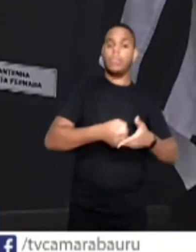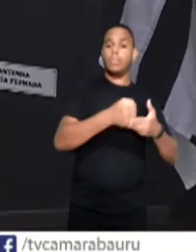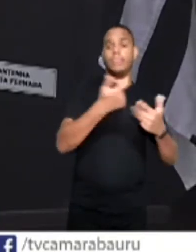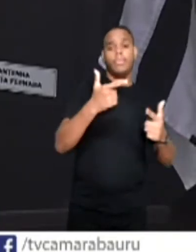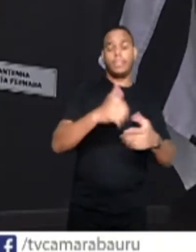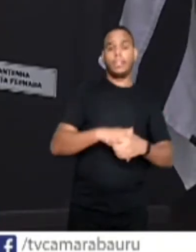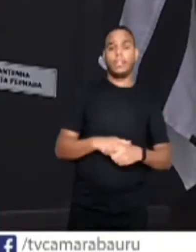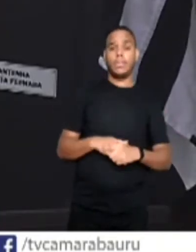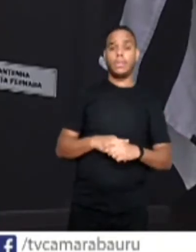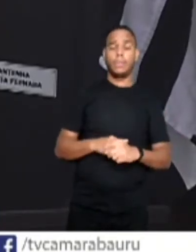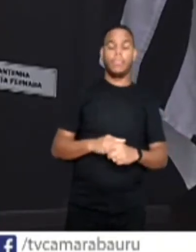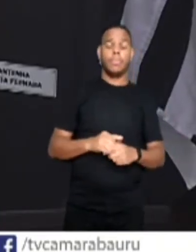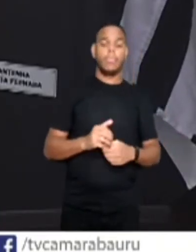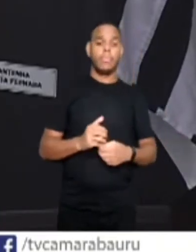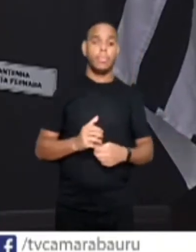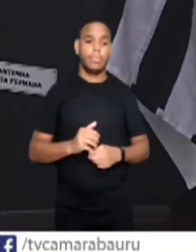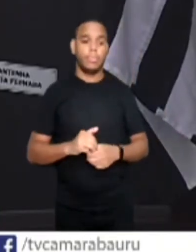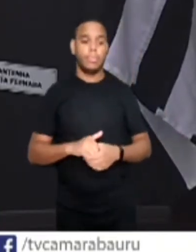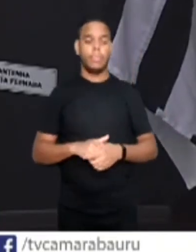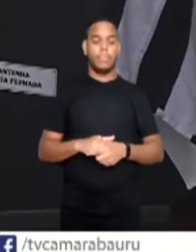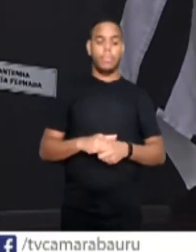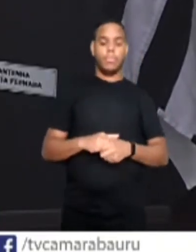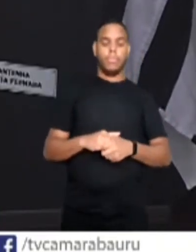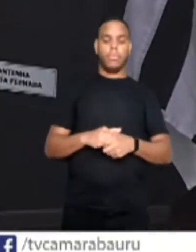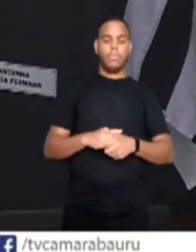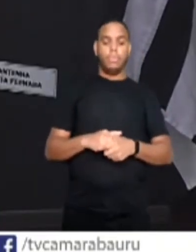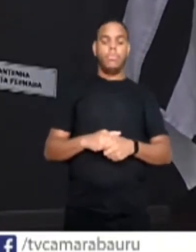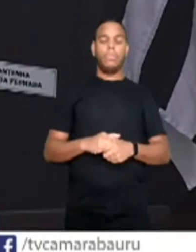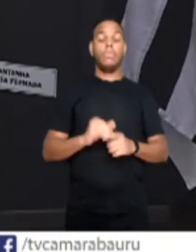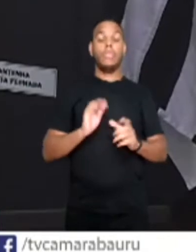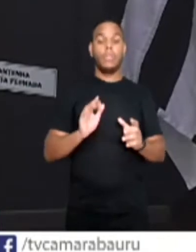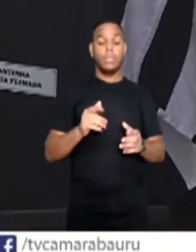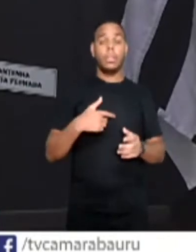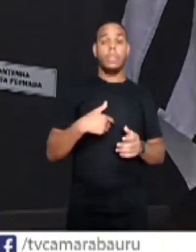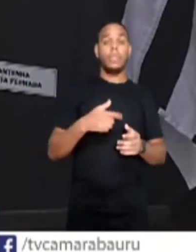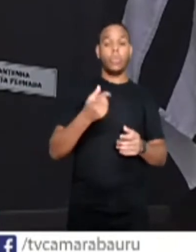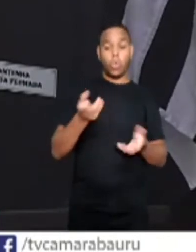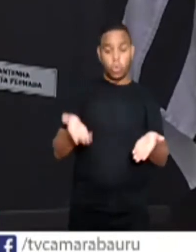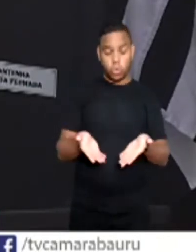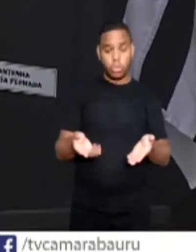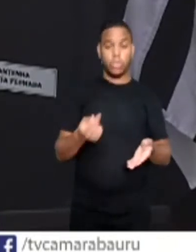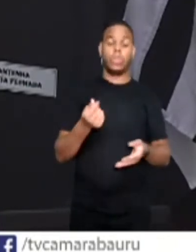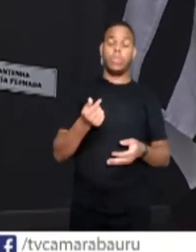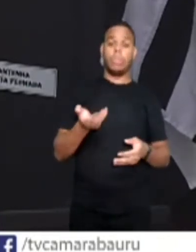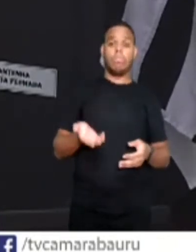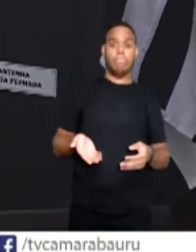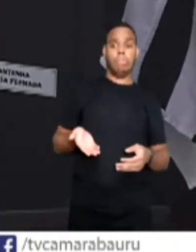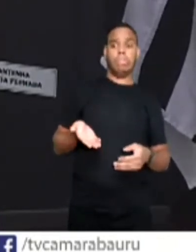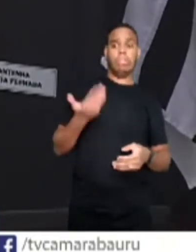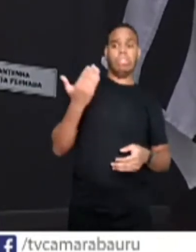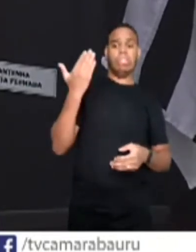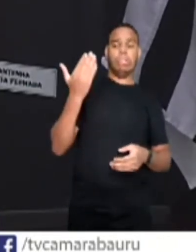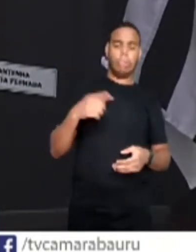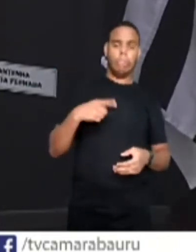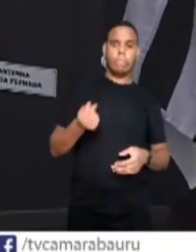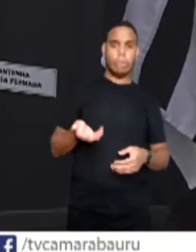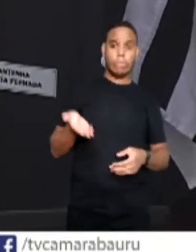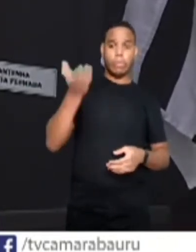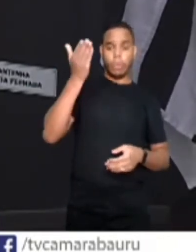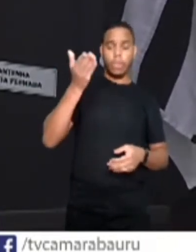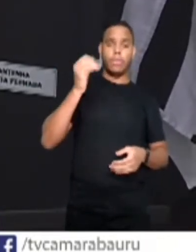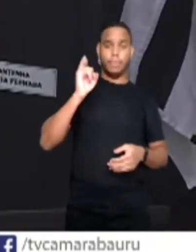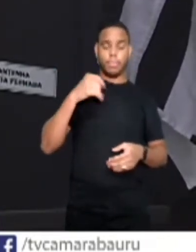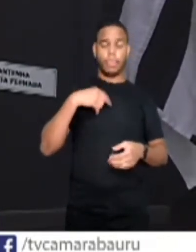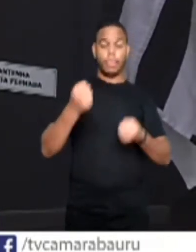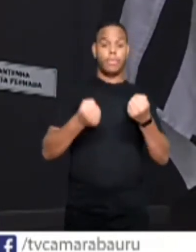Seria. Mas, de qualquer maneira, pelo valor hoje exorbitante, que é uma caçamba, né,